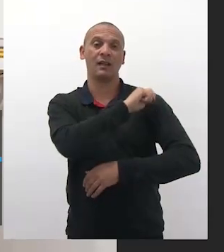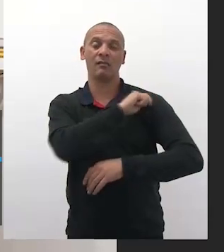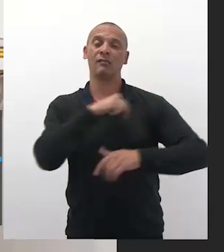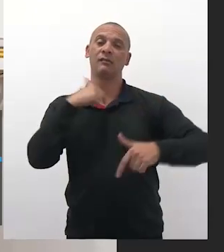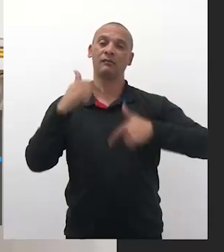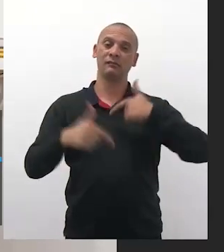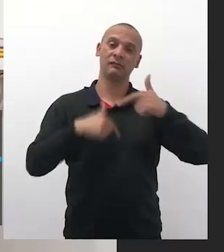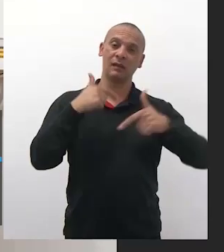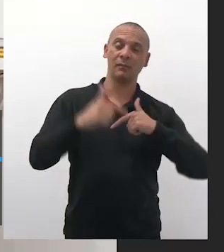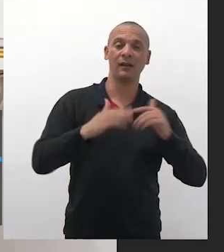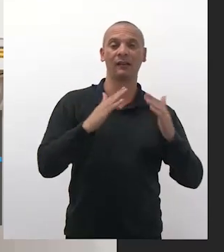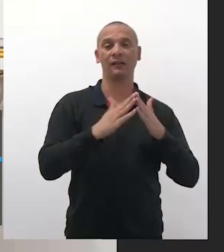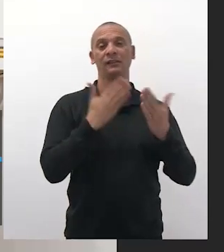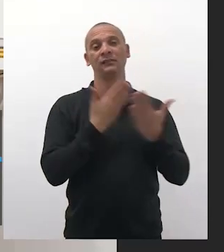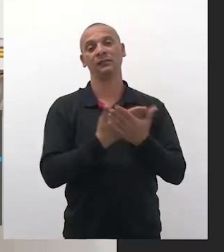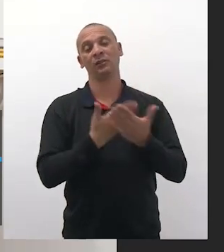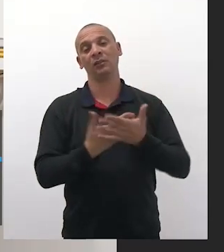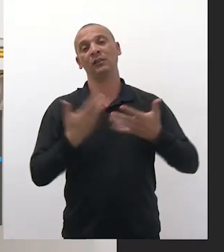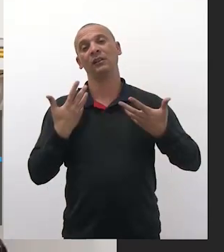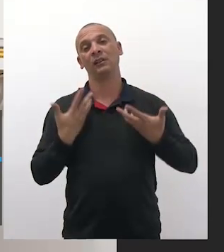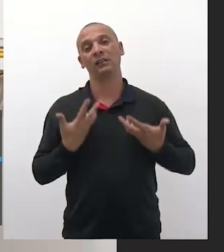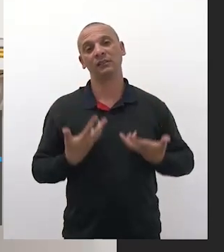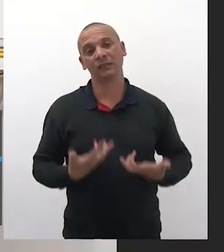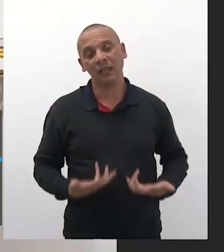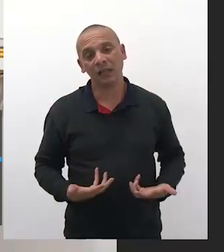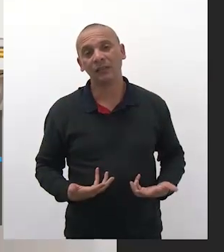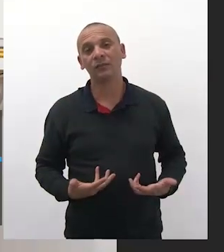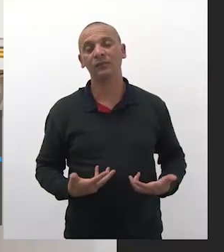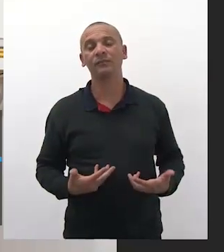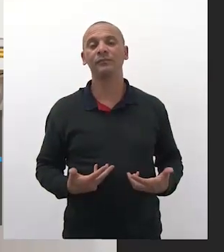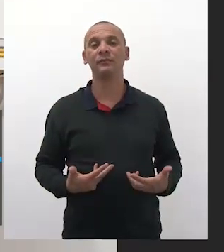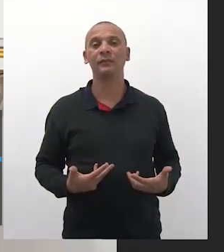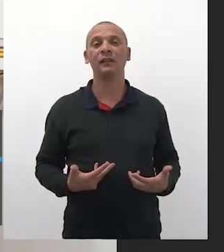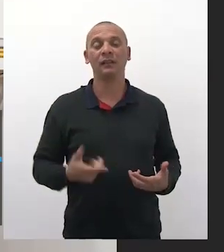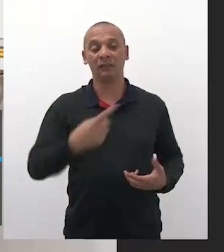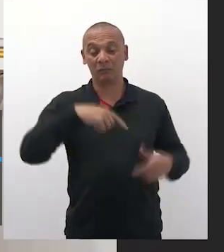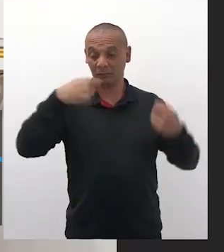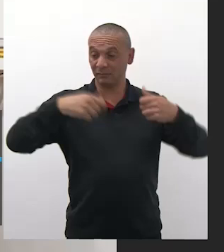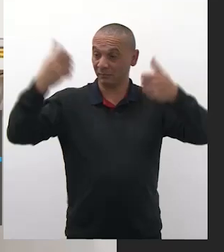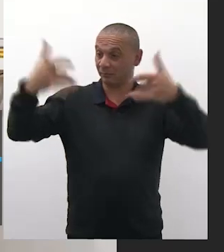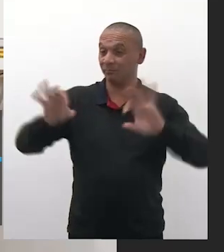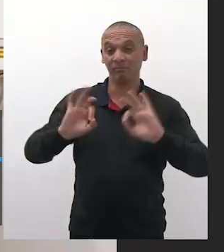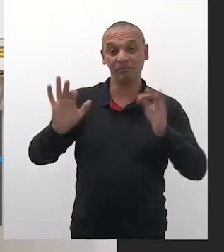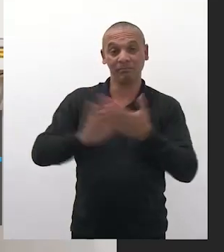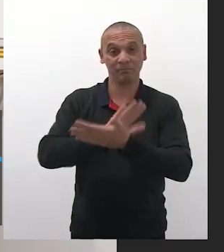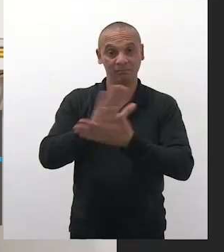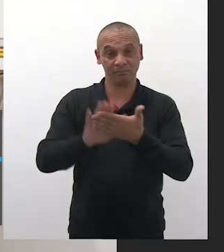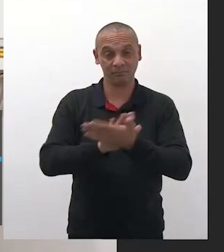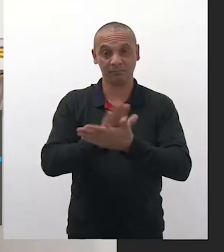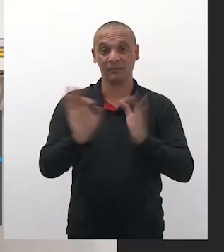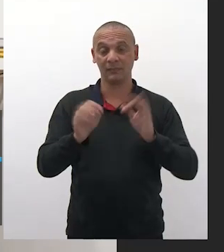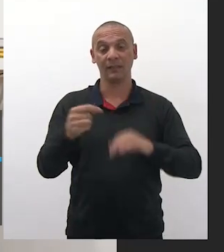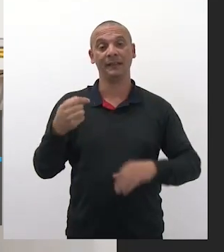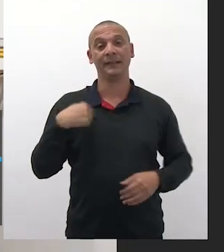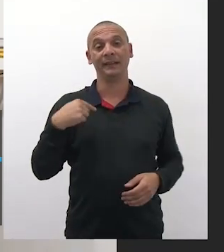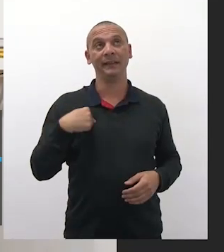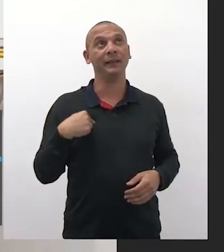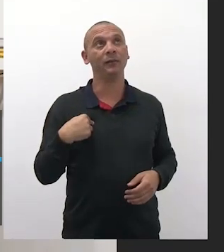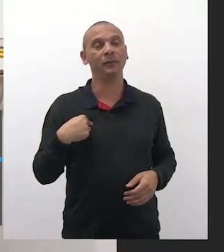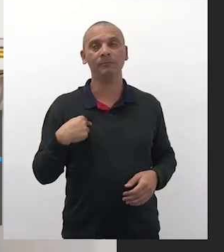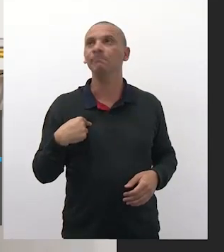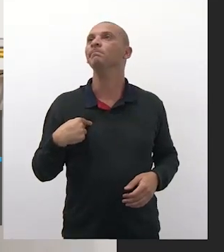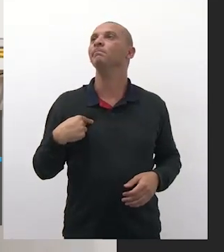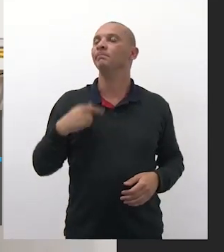trabalham vinham para a escola cansados, né, esse cenário que a gente nem precisa explicar, eu me